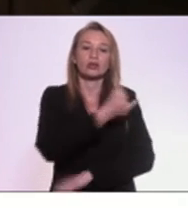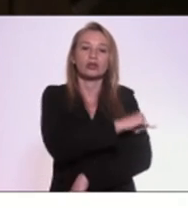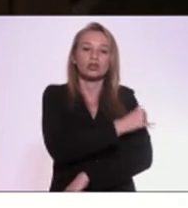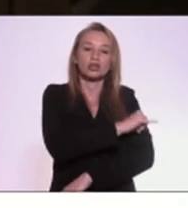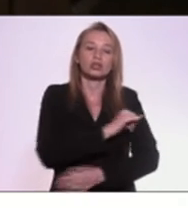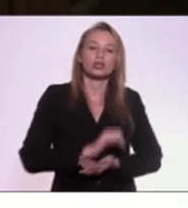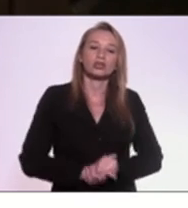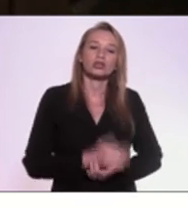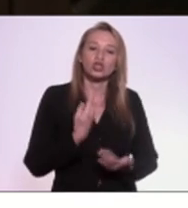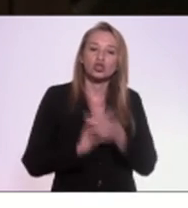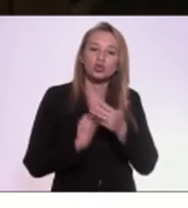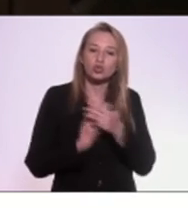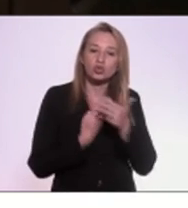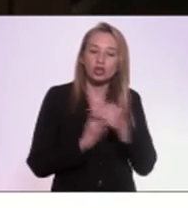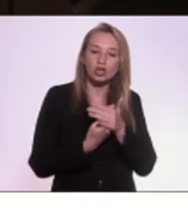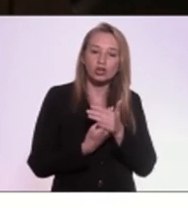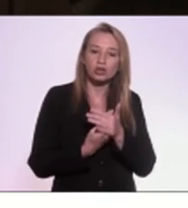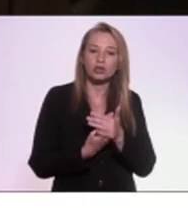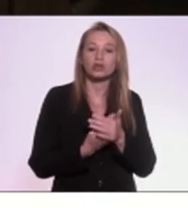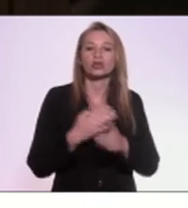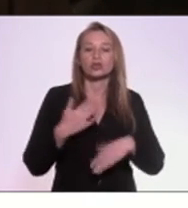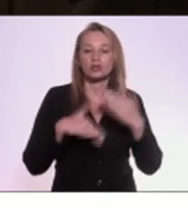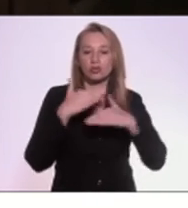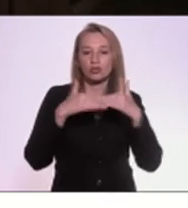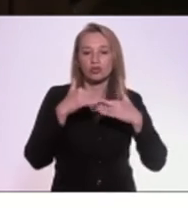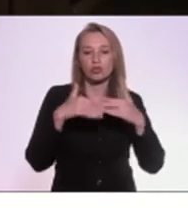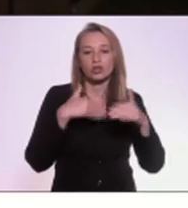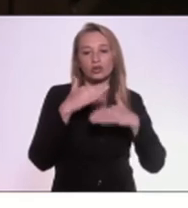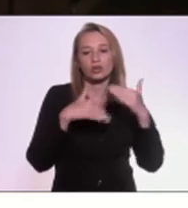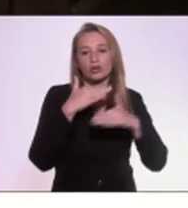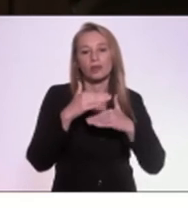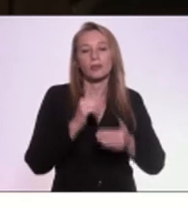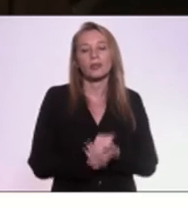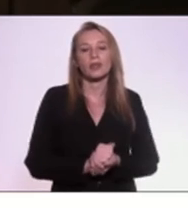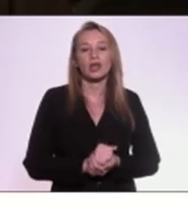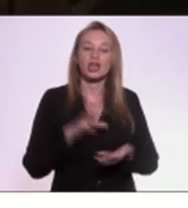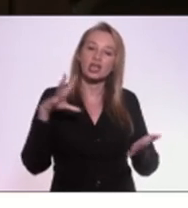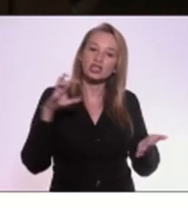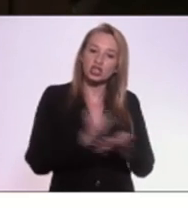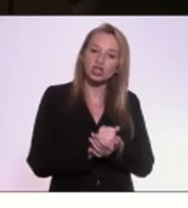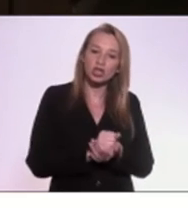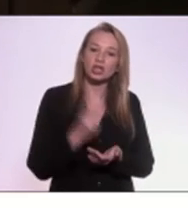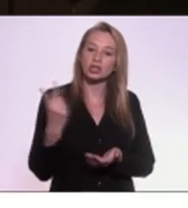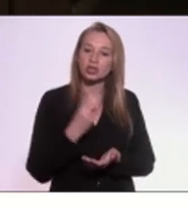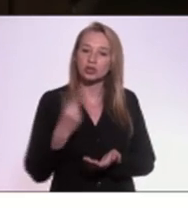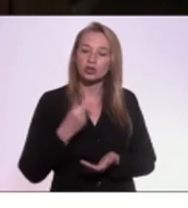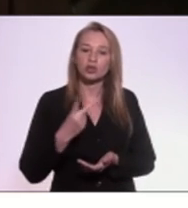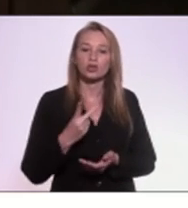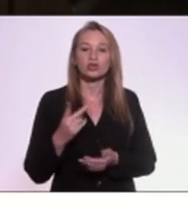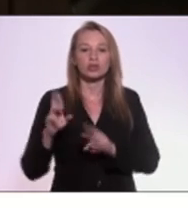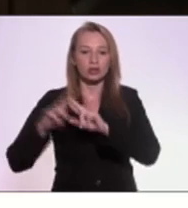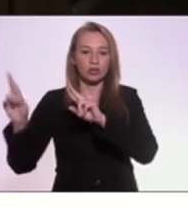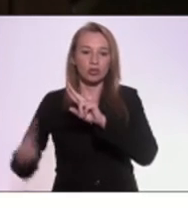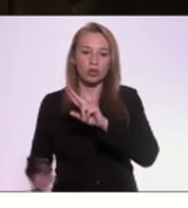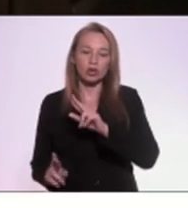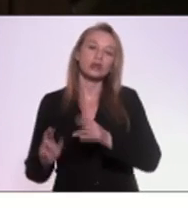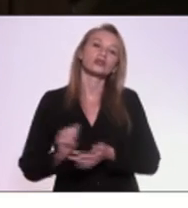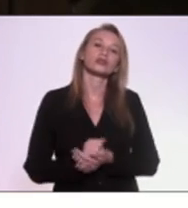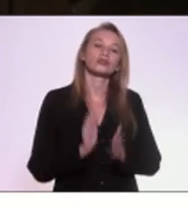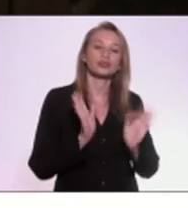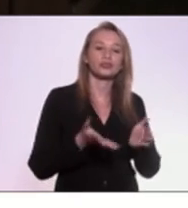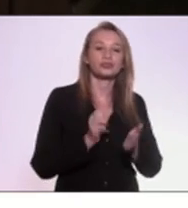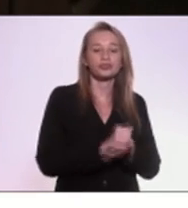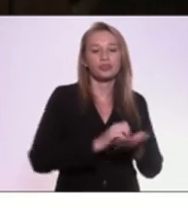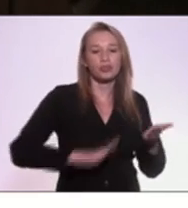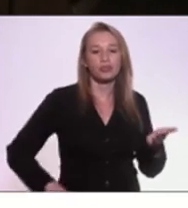Janeiro, estudando alternativas para o seu desenvolvimento. Portanto, simplesmente registrar esses dois aspectos da UERJ, hoje a atividade do Bruno Sobral com o